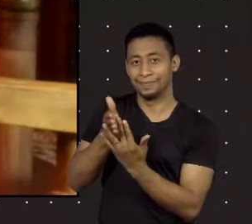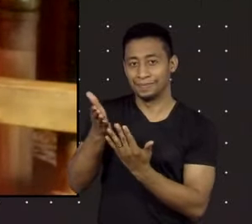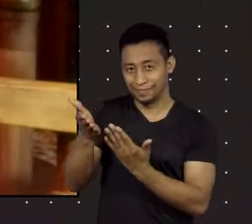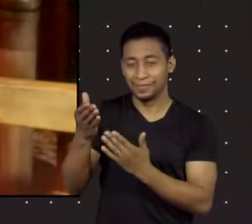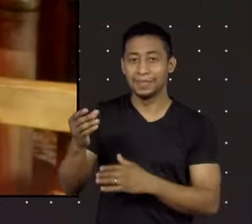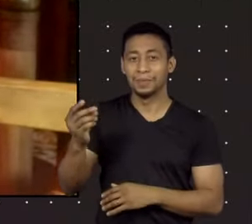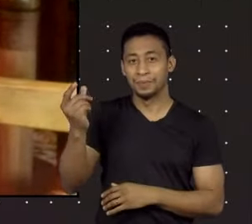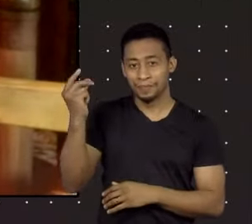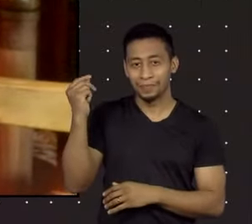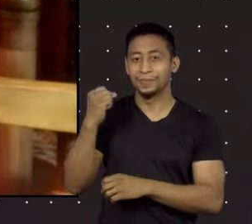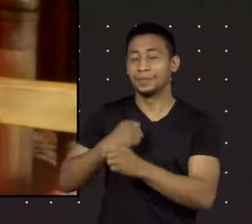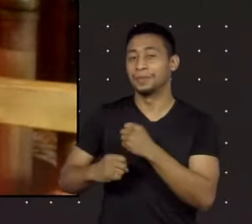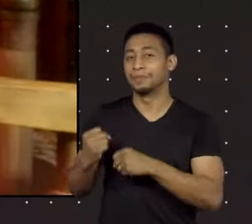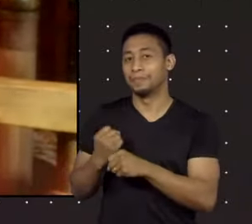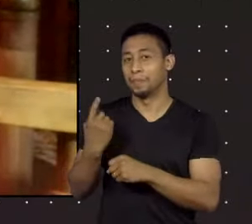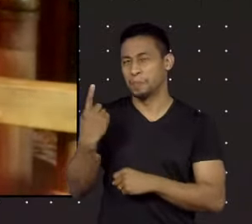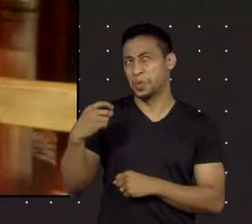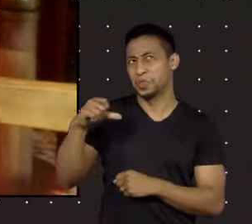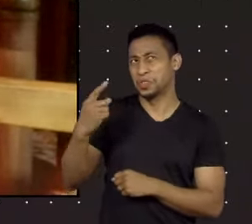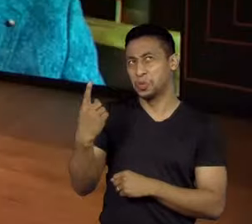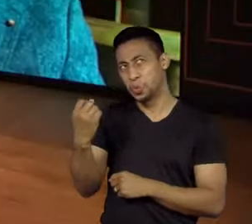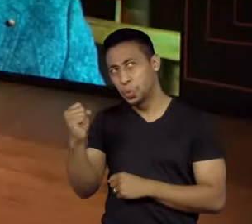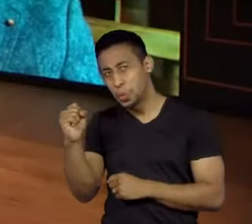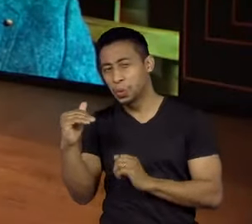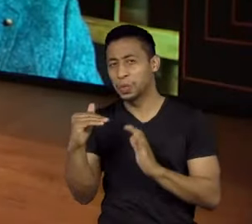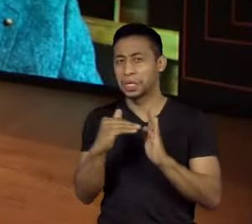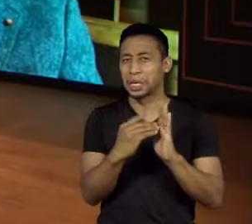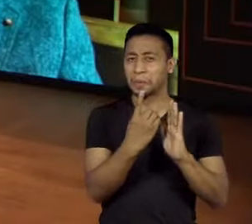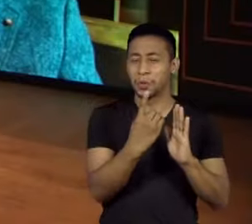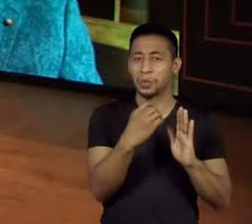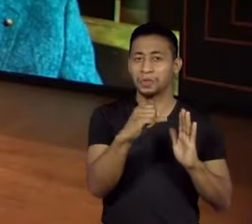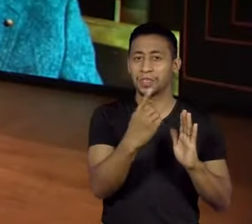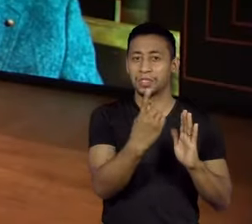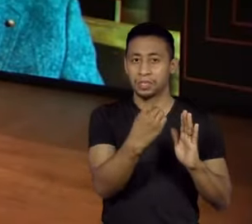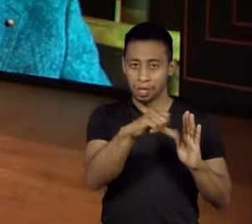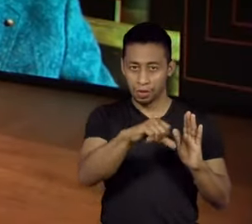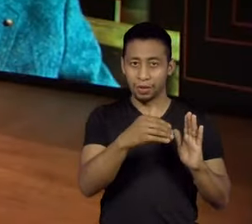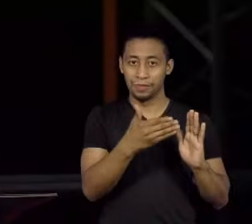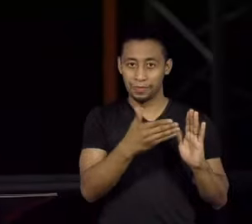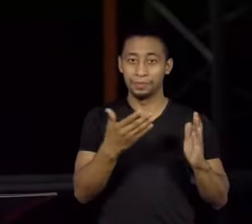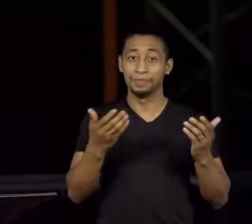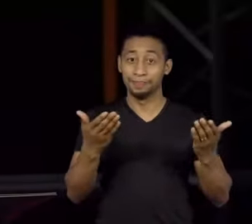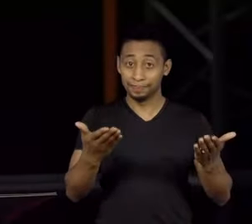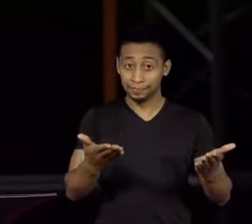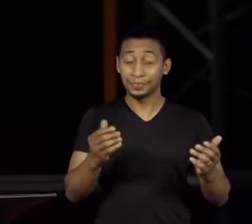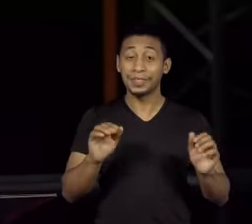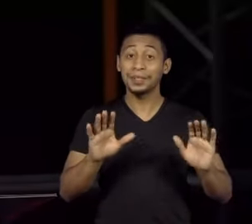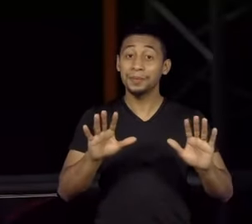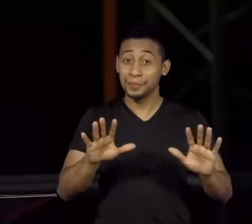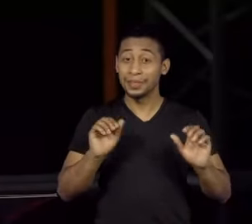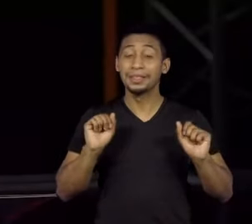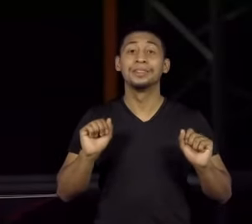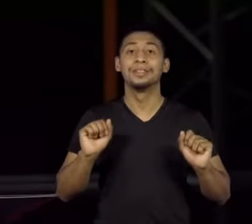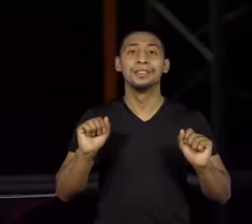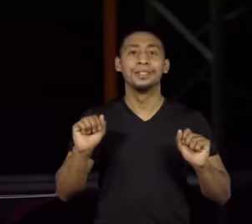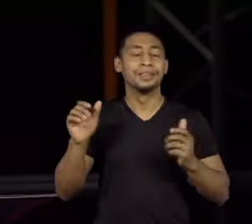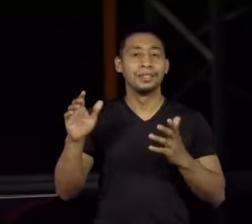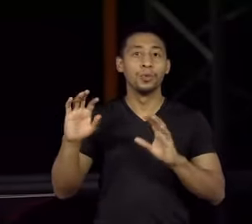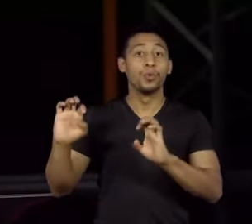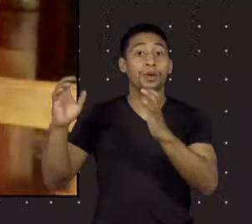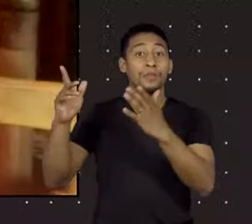século XVIII até início do século XIX. Eu fiquei apaixonado, não só por todo aquele evento cultural que aconteceu